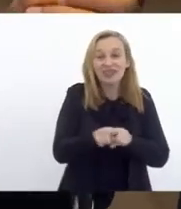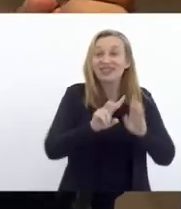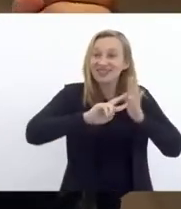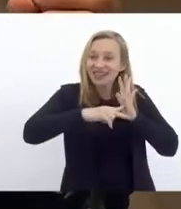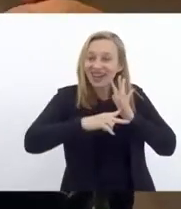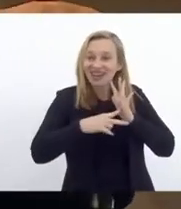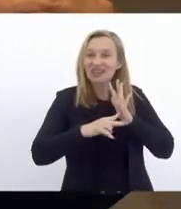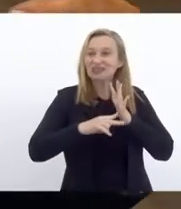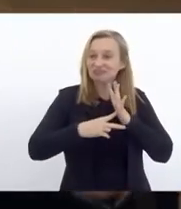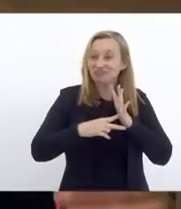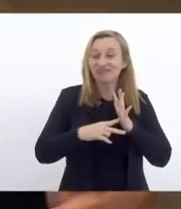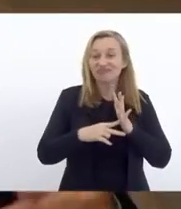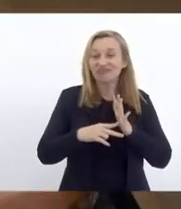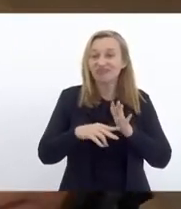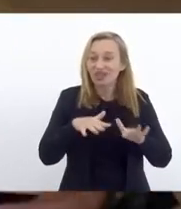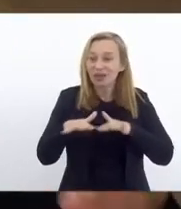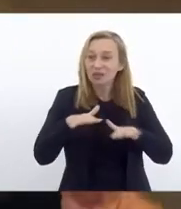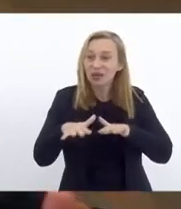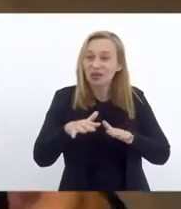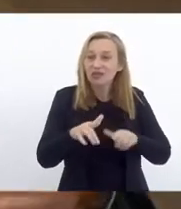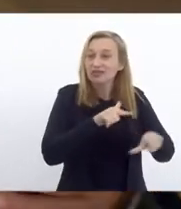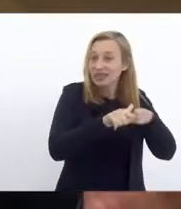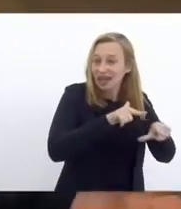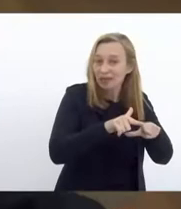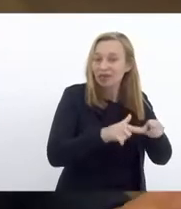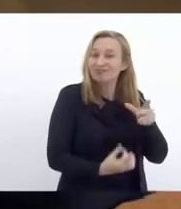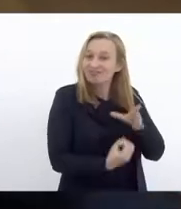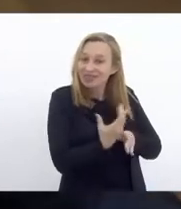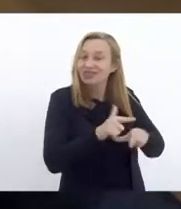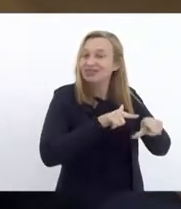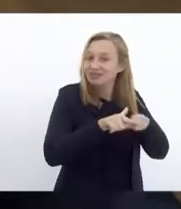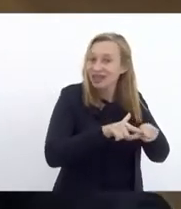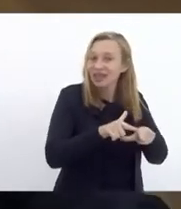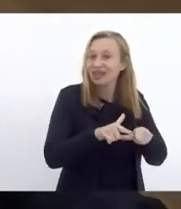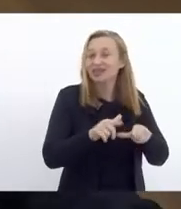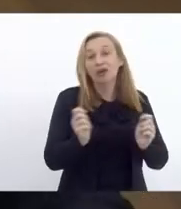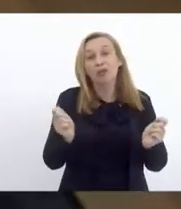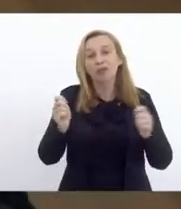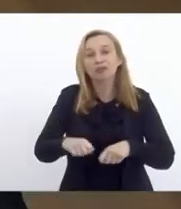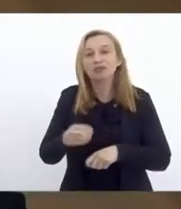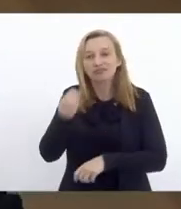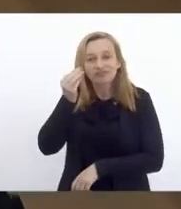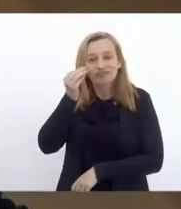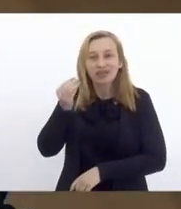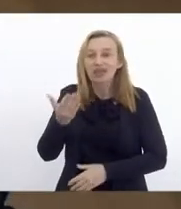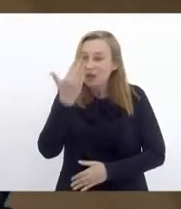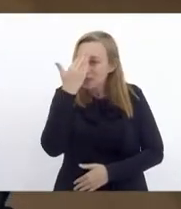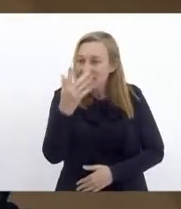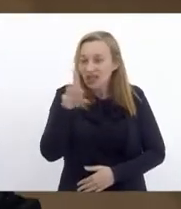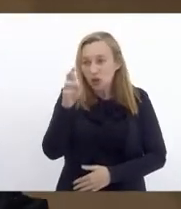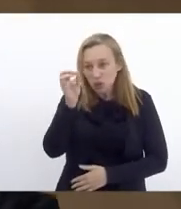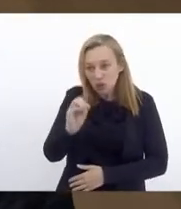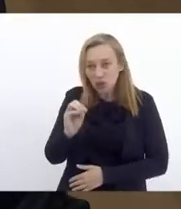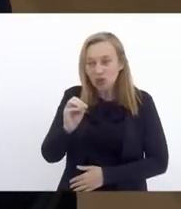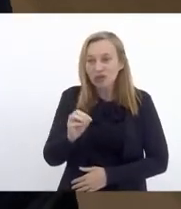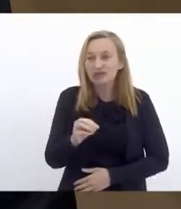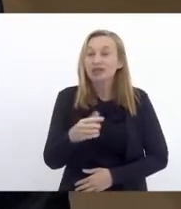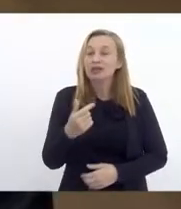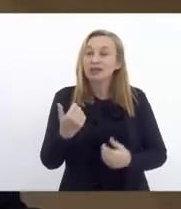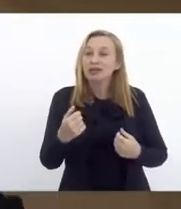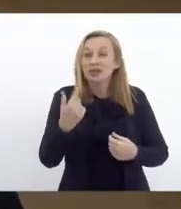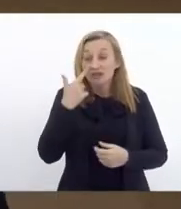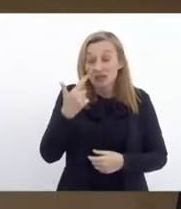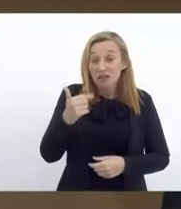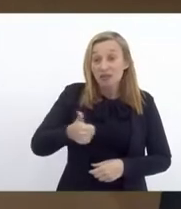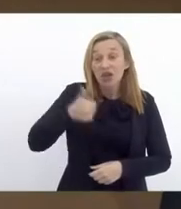que são quem move o emprego, que gera o emprego, que cria a oportunidade. Então, obrigado, Rodolfo. A gente tem procurado